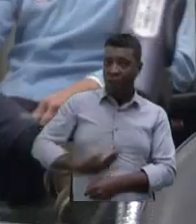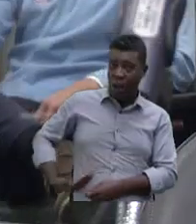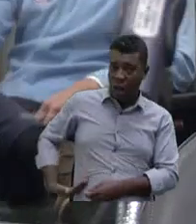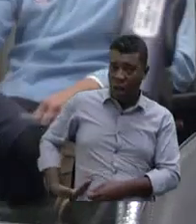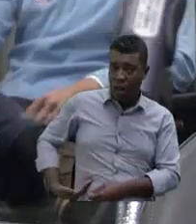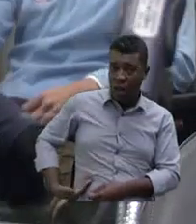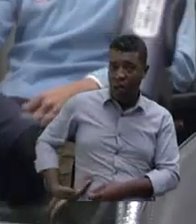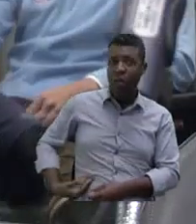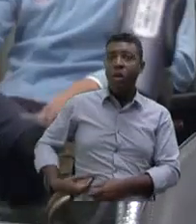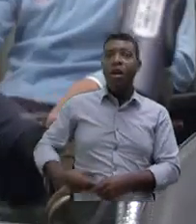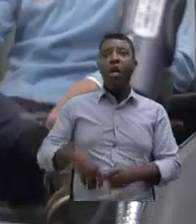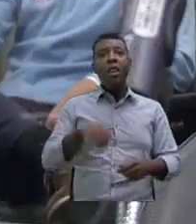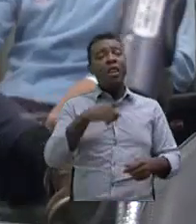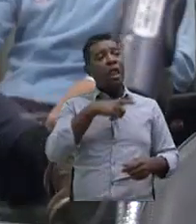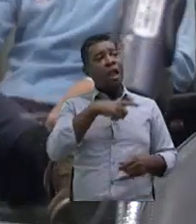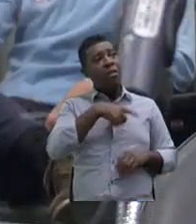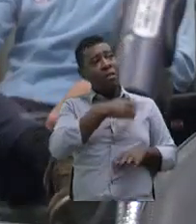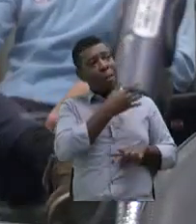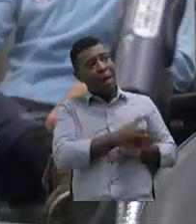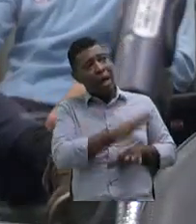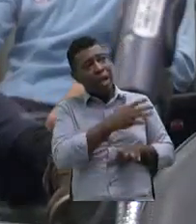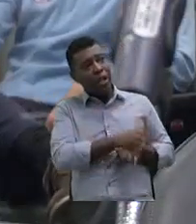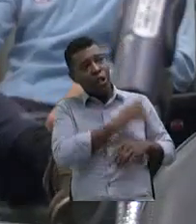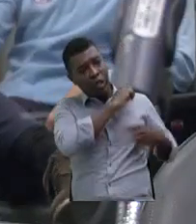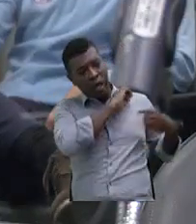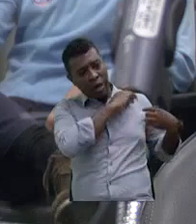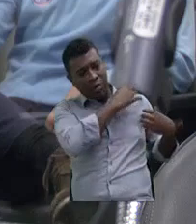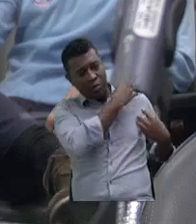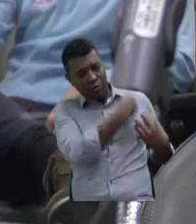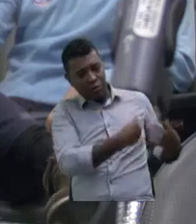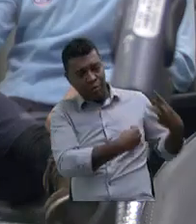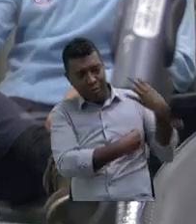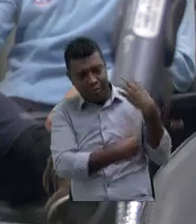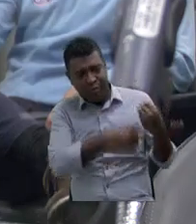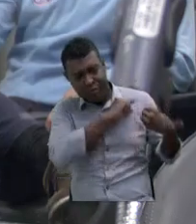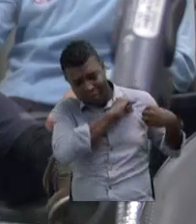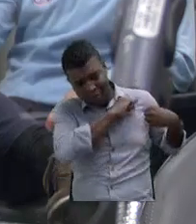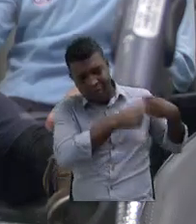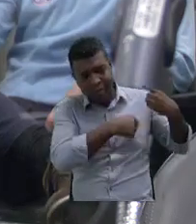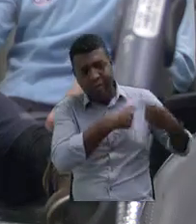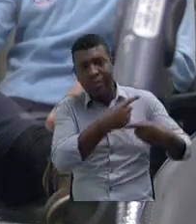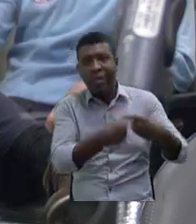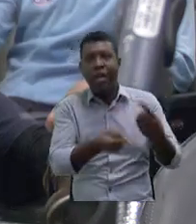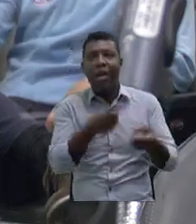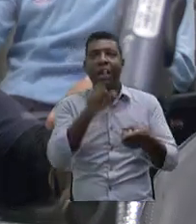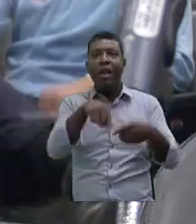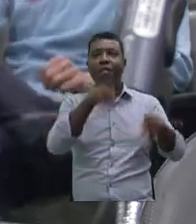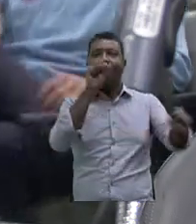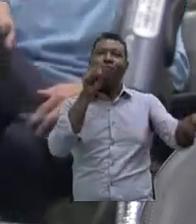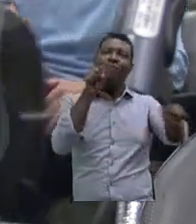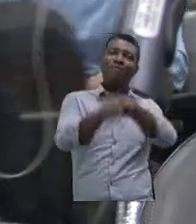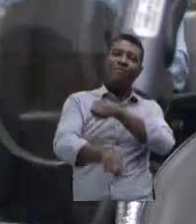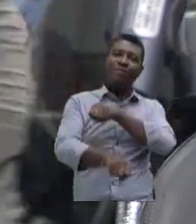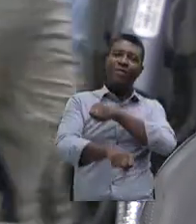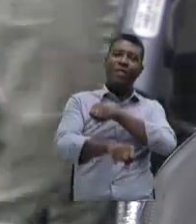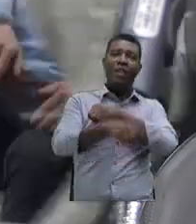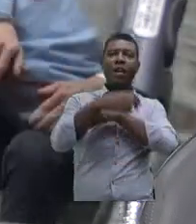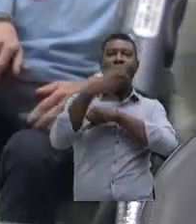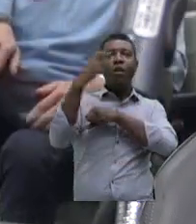que reproduziu muitas práticas aqui em Minas Gerais do mal que fez a cultura